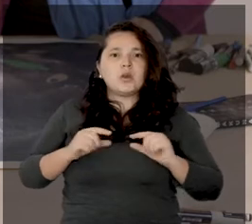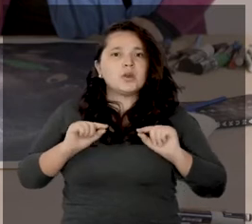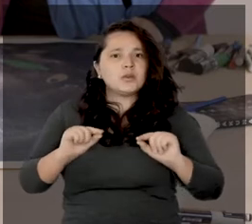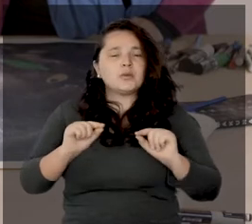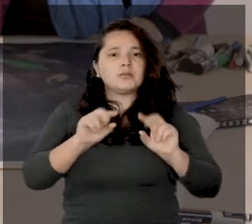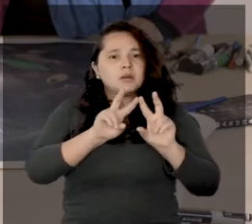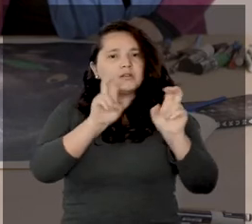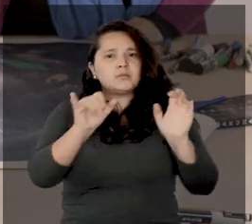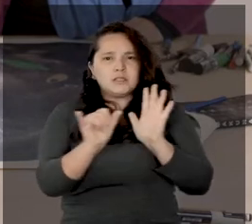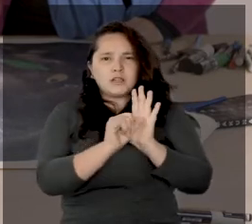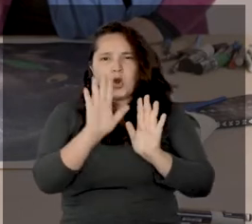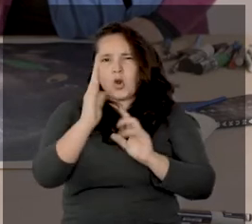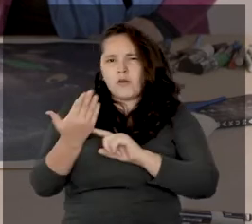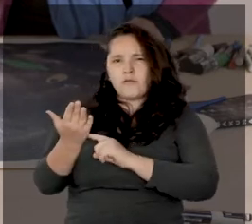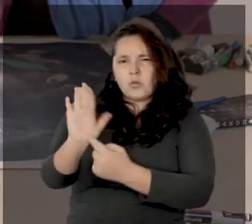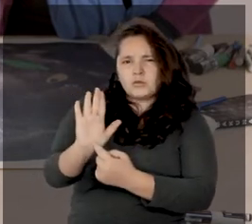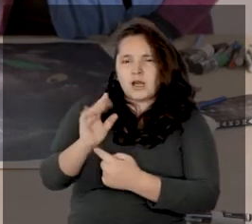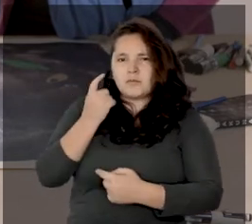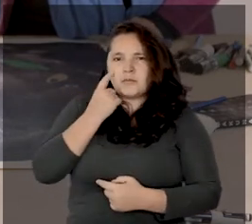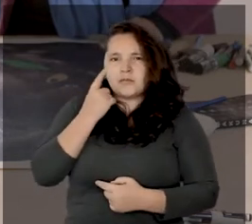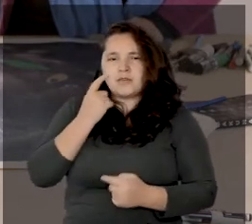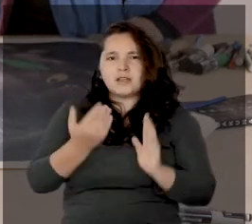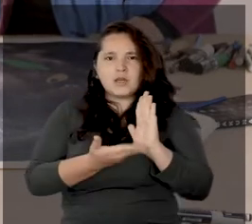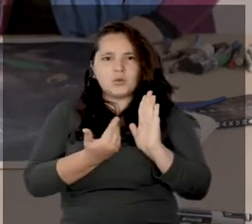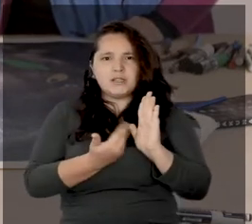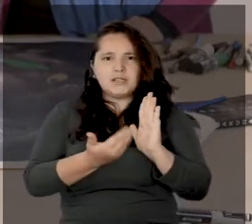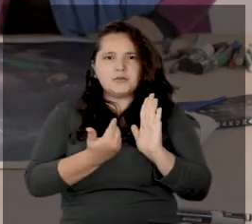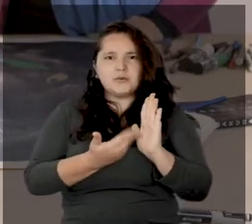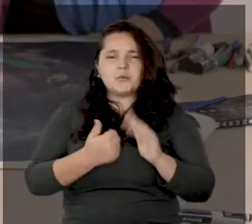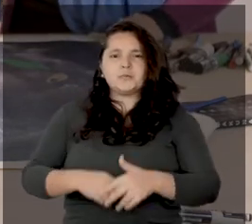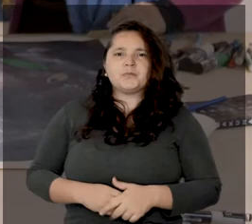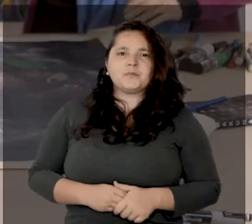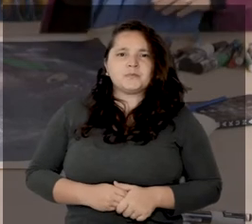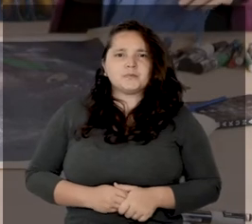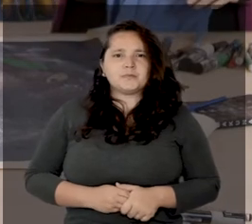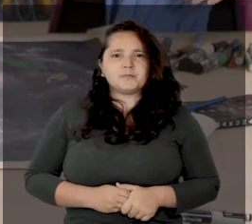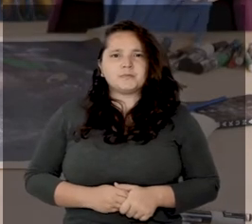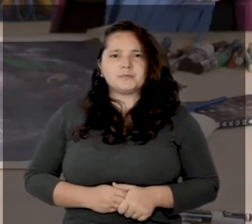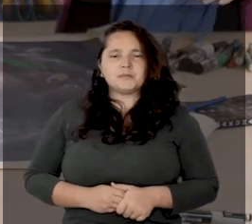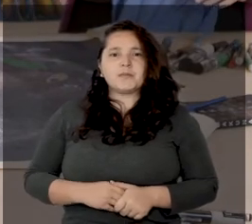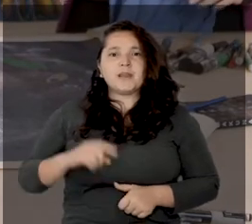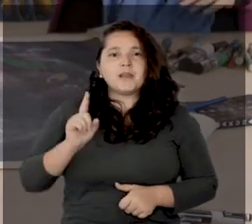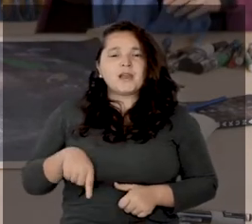nessa questão da identidade. Eu vou mostrar aqui, por exemplo, uma publicação que é